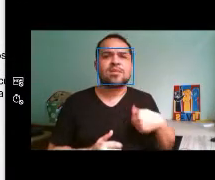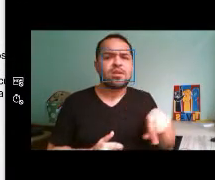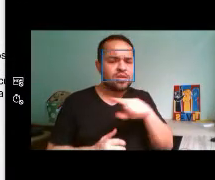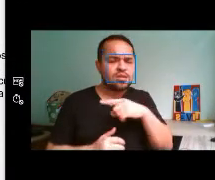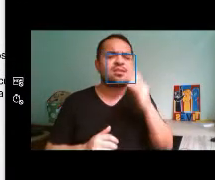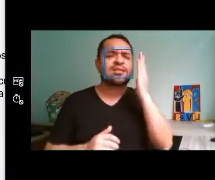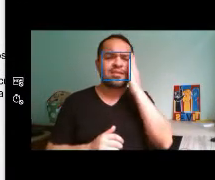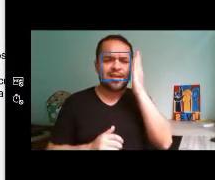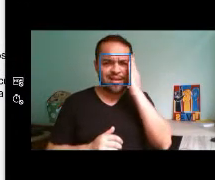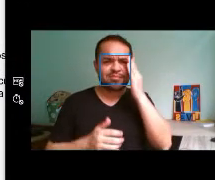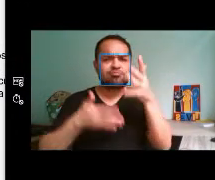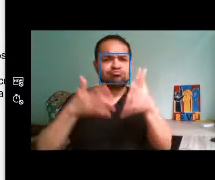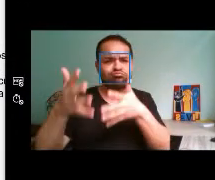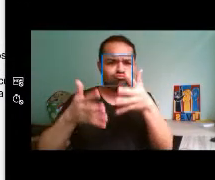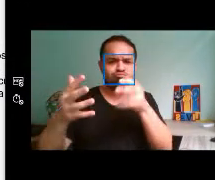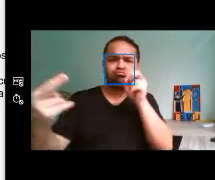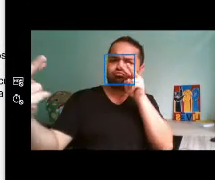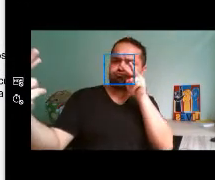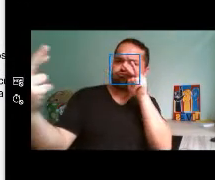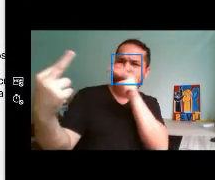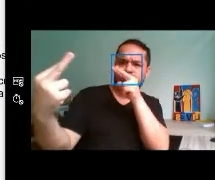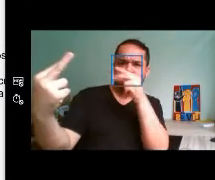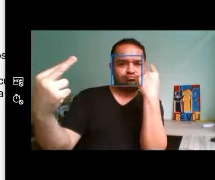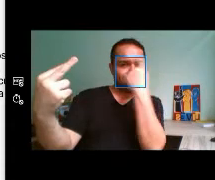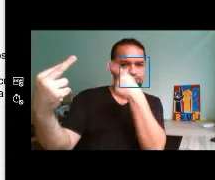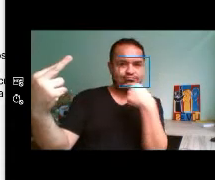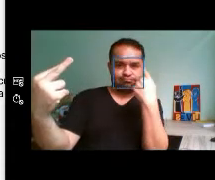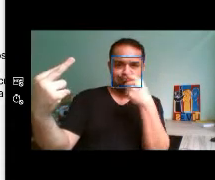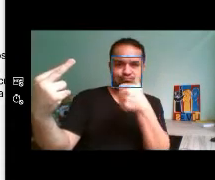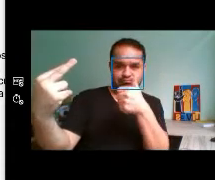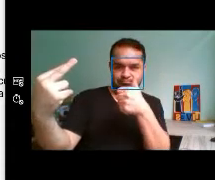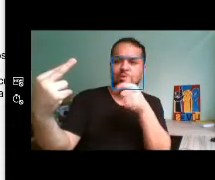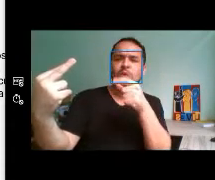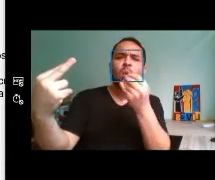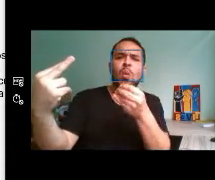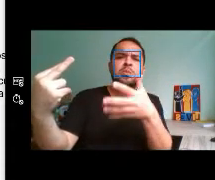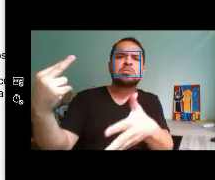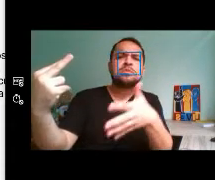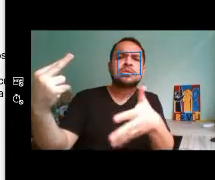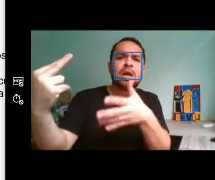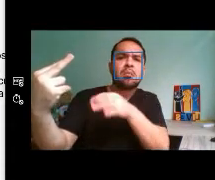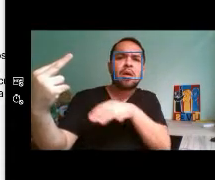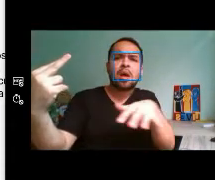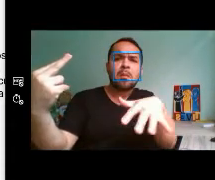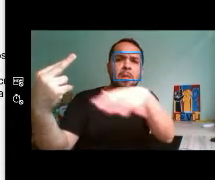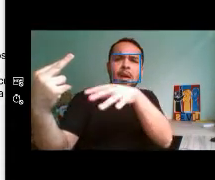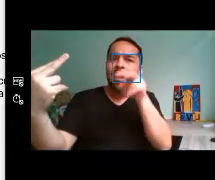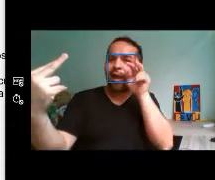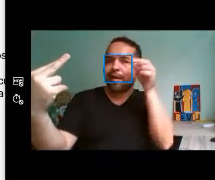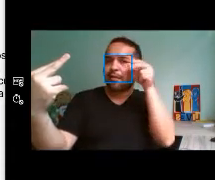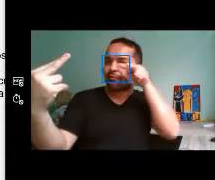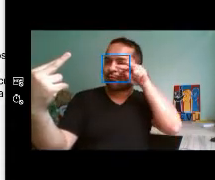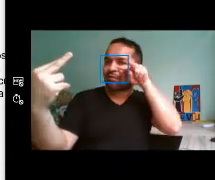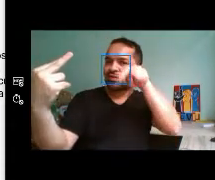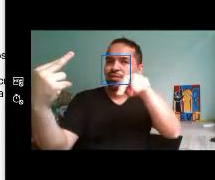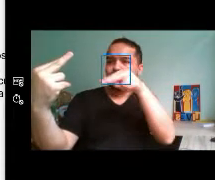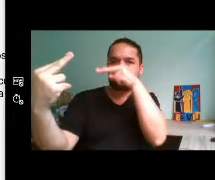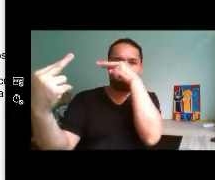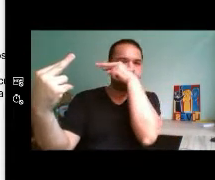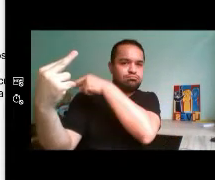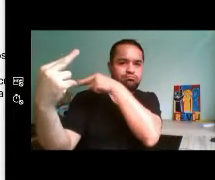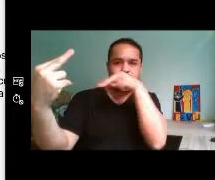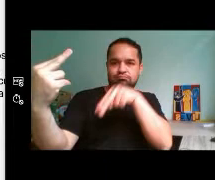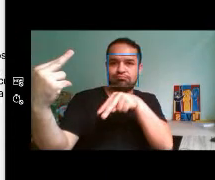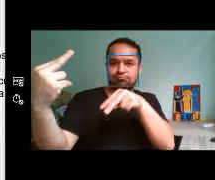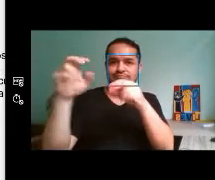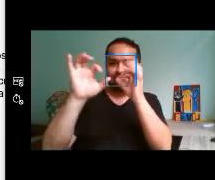E aí a gente vem para a primeira questão. Vocês sabem que em língua de sinais, nós já falamos sobre isso, o ponto